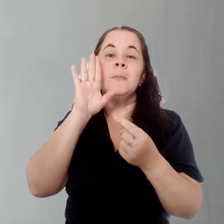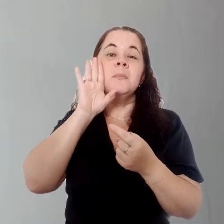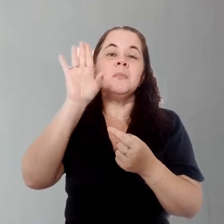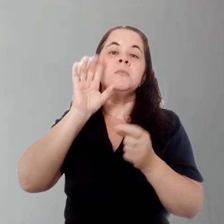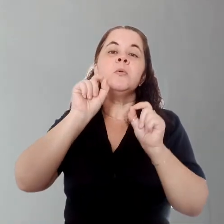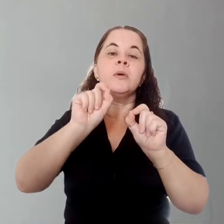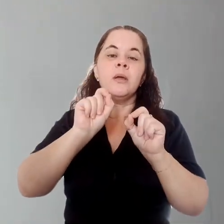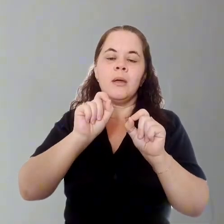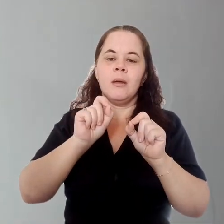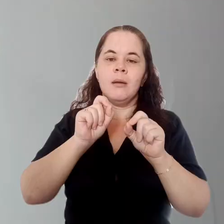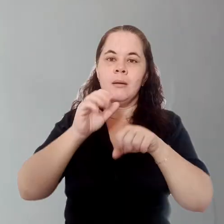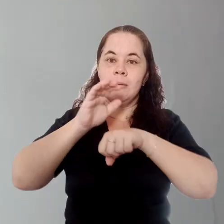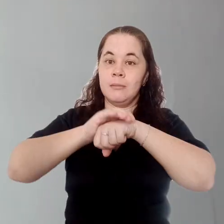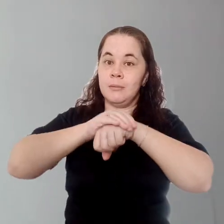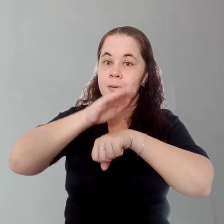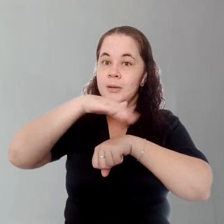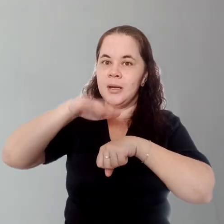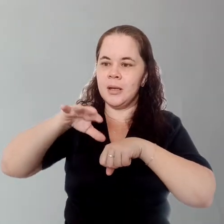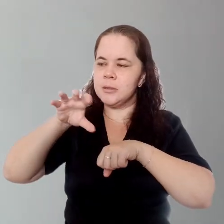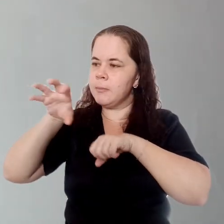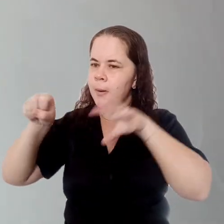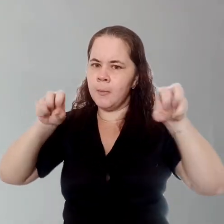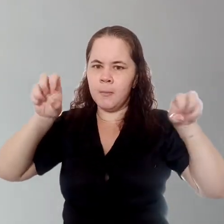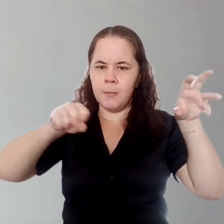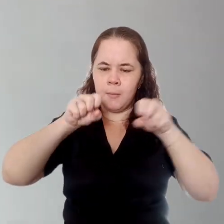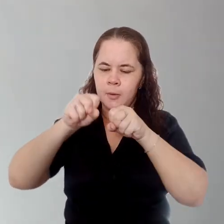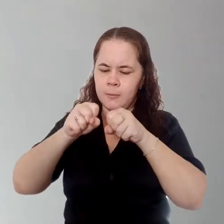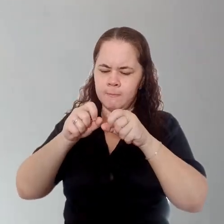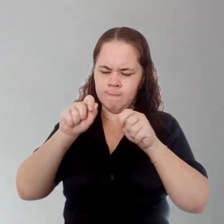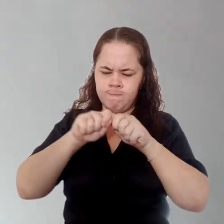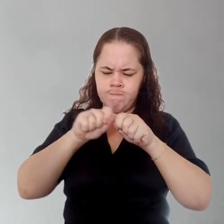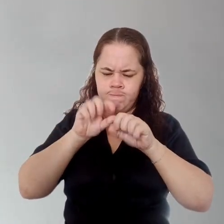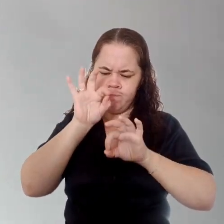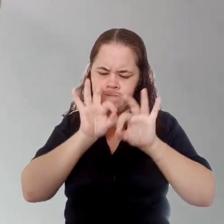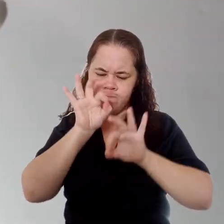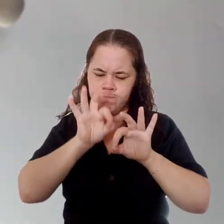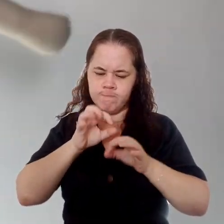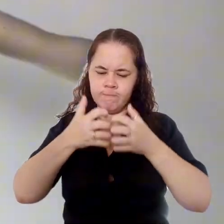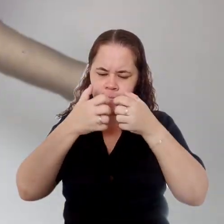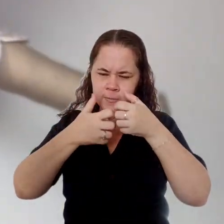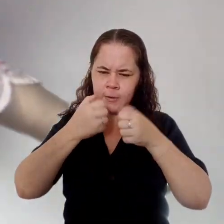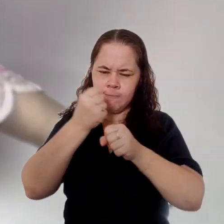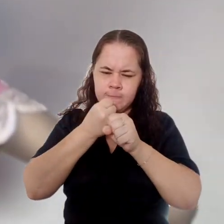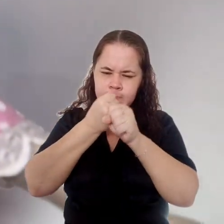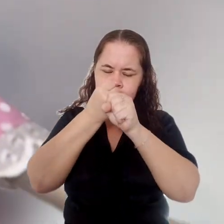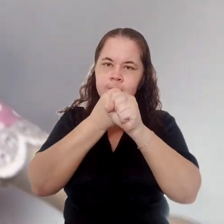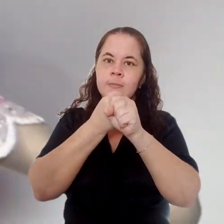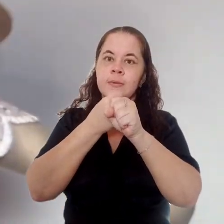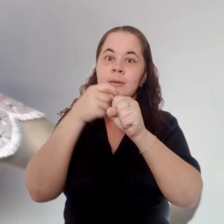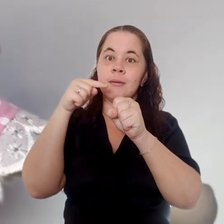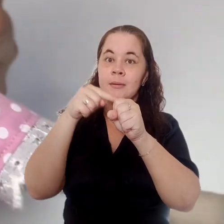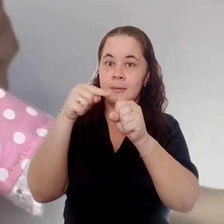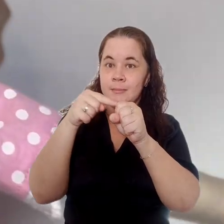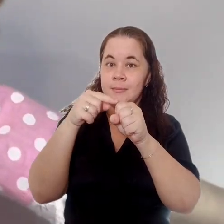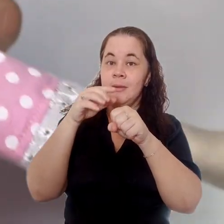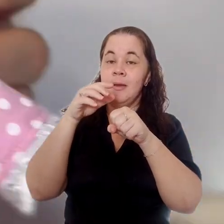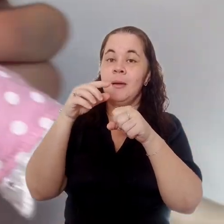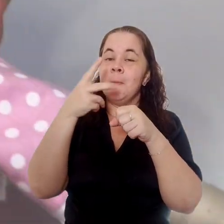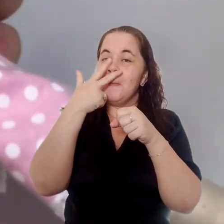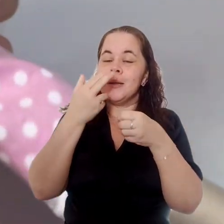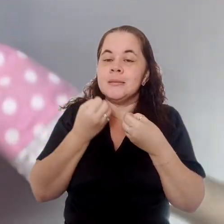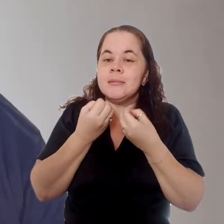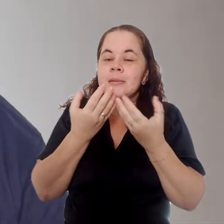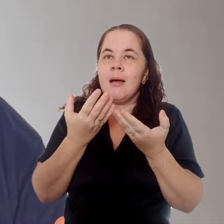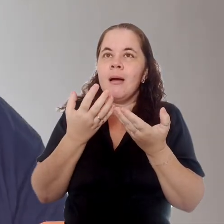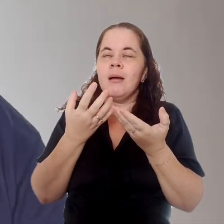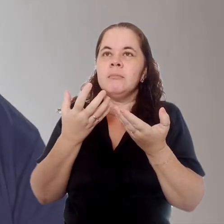exercer o lúdico a partir do seu repertório criativo e ela dá o novo significado àquele objeto dentro